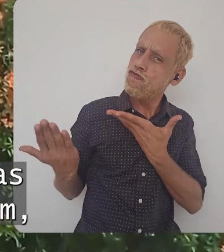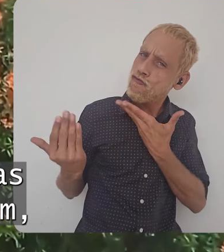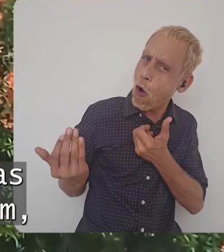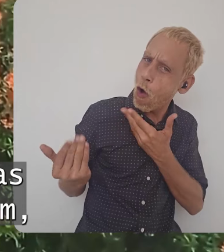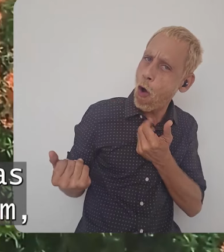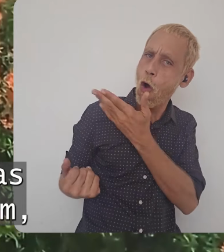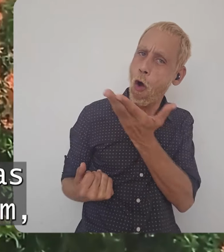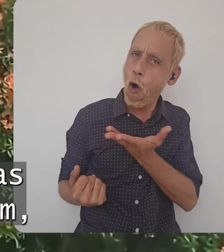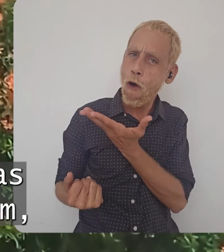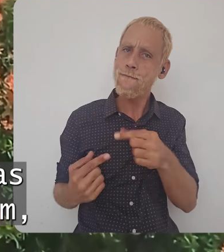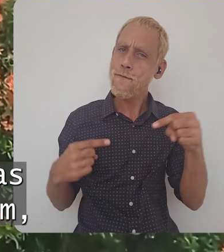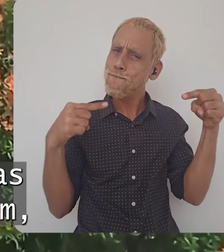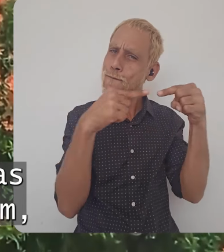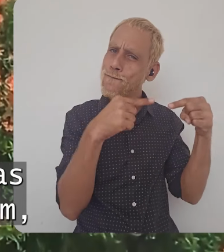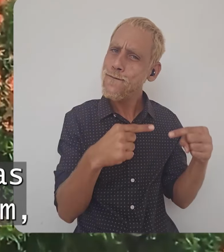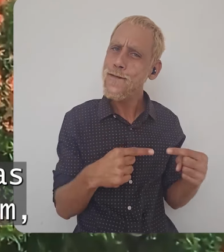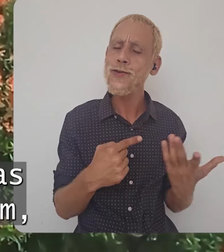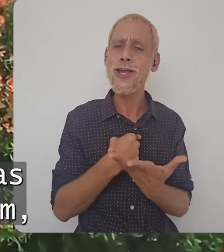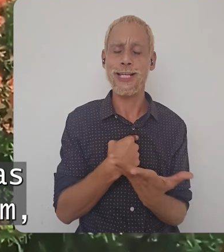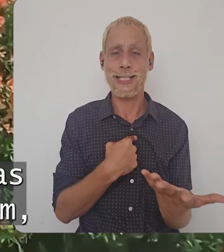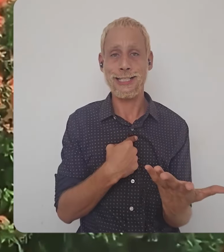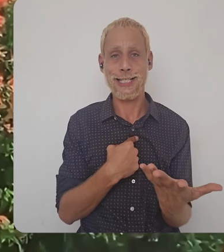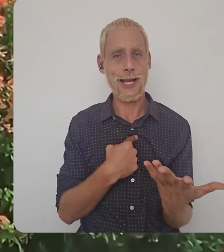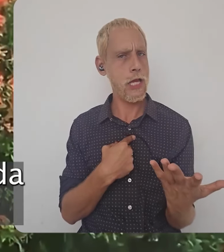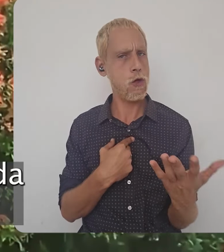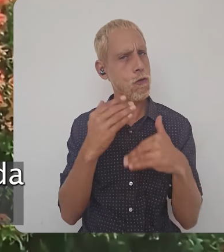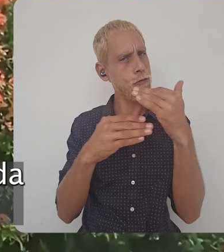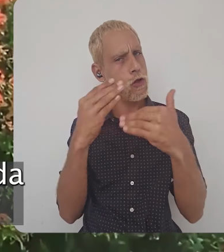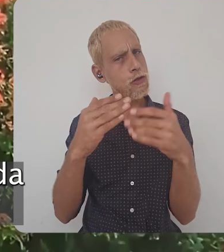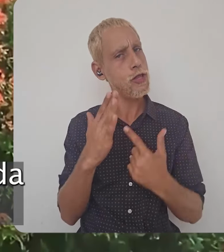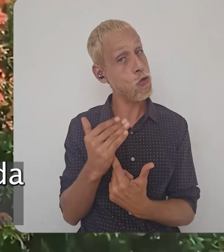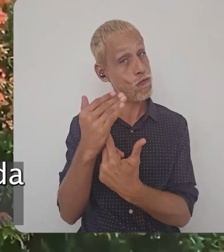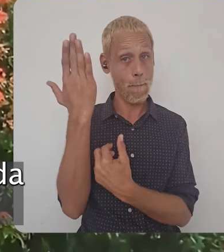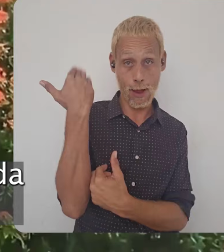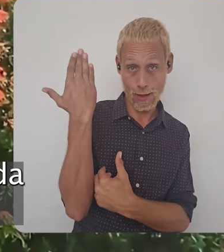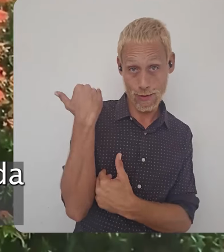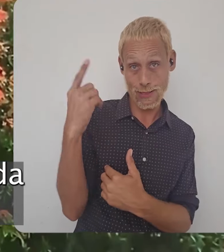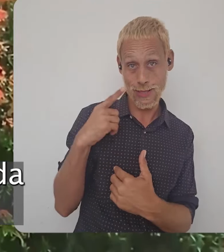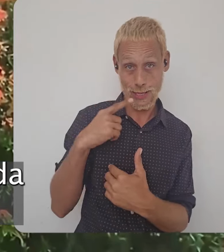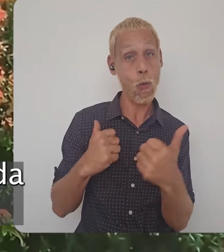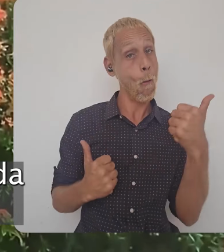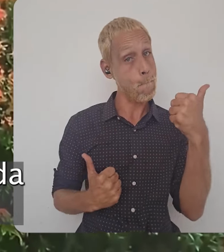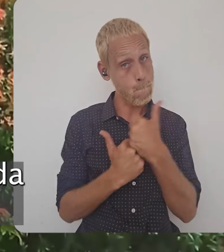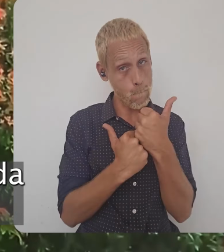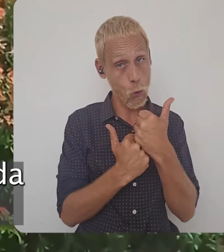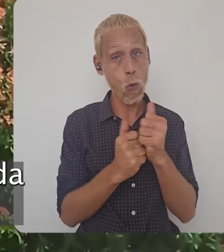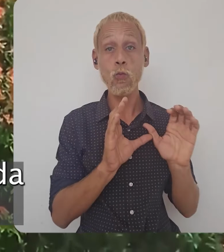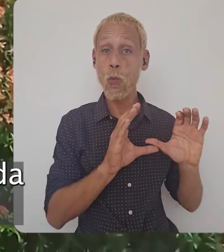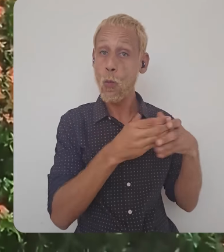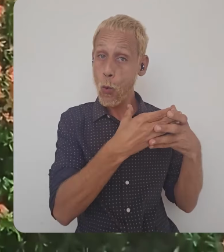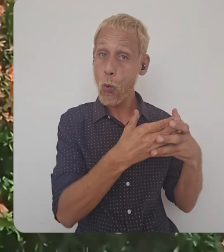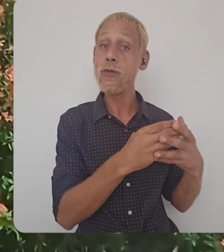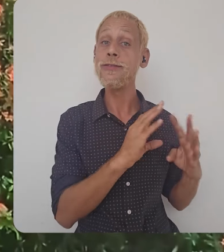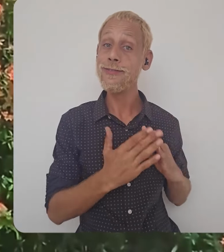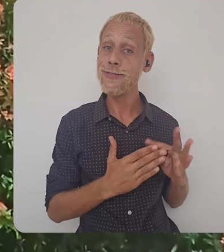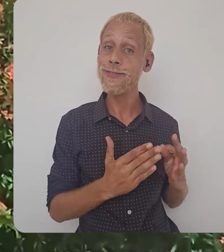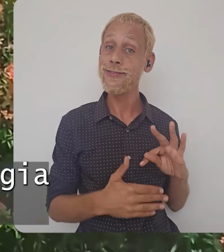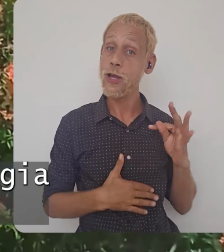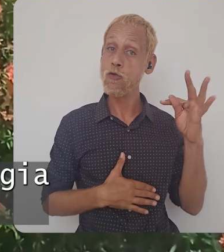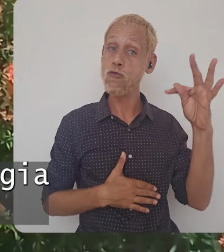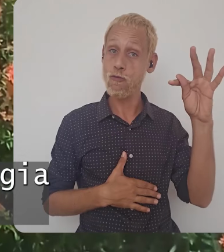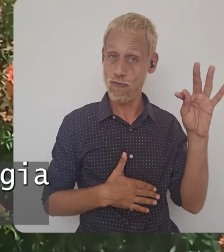equipe de jornalistas bastante entusiasmada, uma equipe jovem, uma equipe que estava muito sincronizada com o que se tinha de avançado em tecnologia na